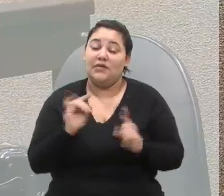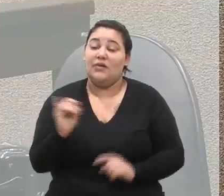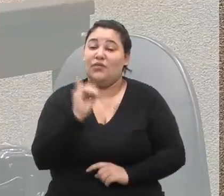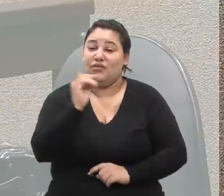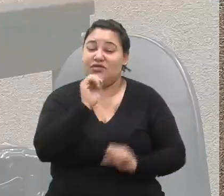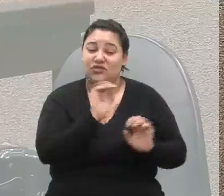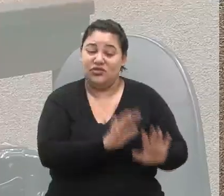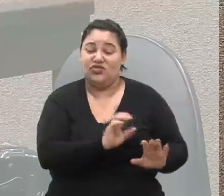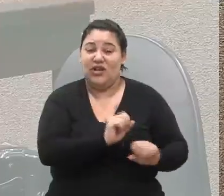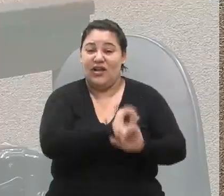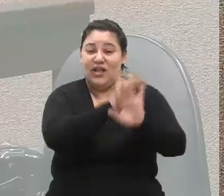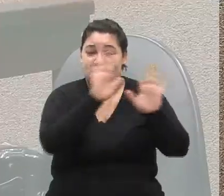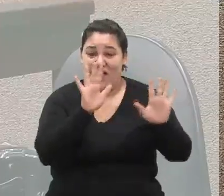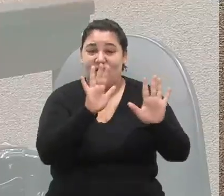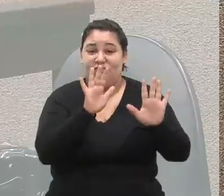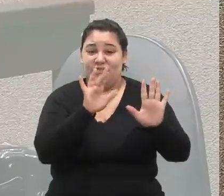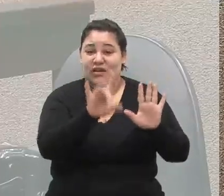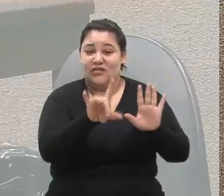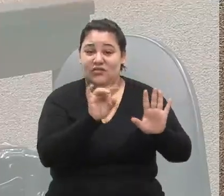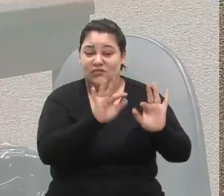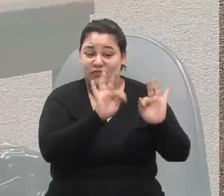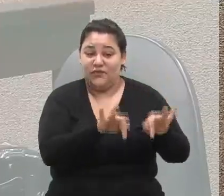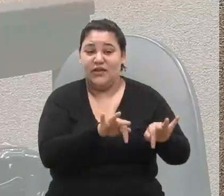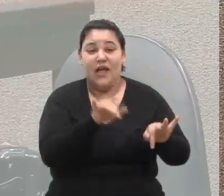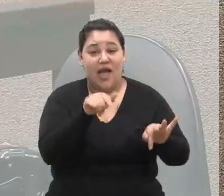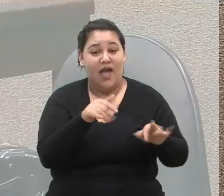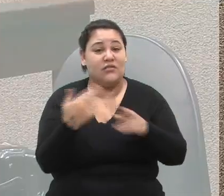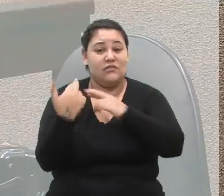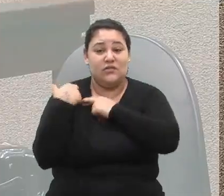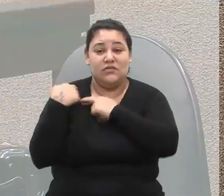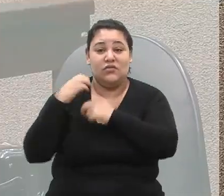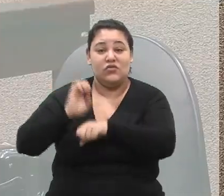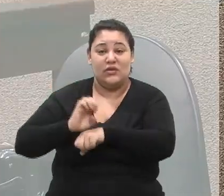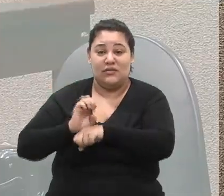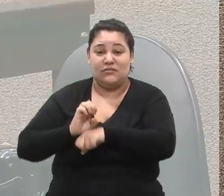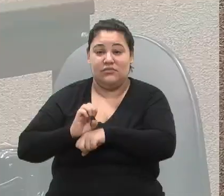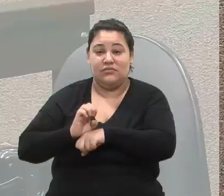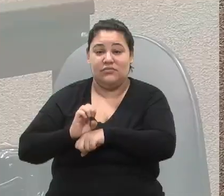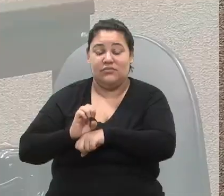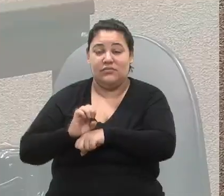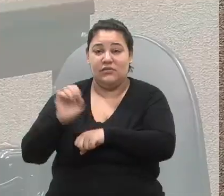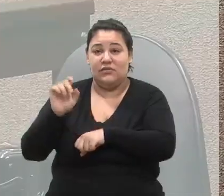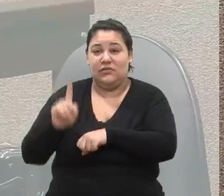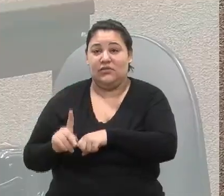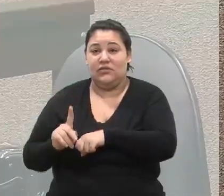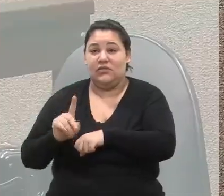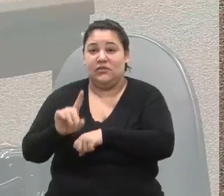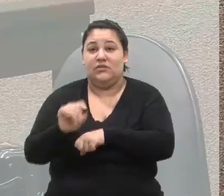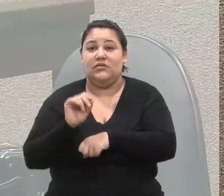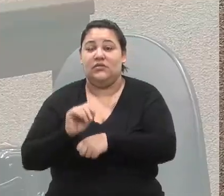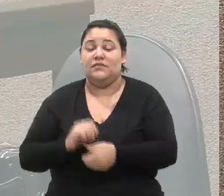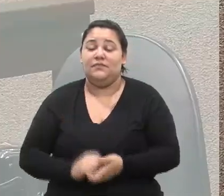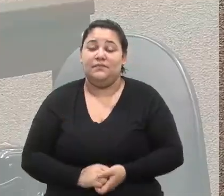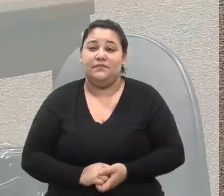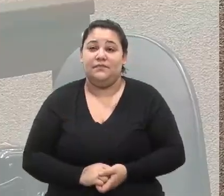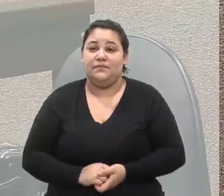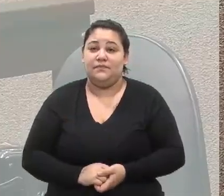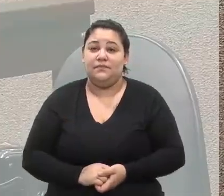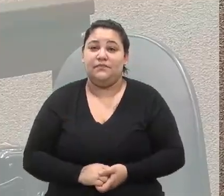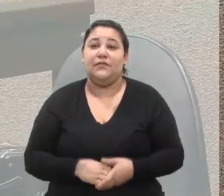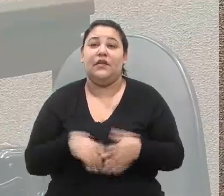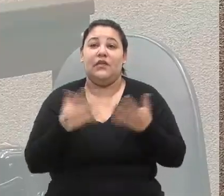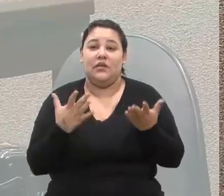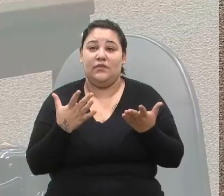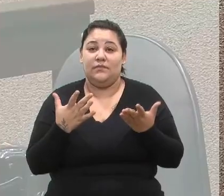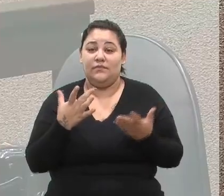aqui que a decisão final cabe ao Estado, né? O Estado é que decide. Então, o que nós